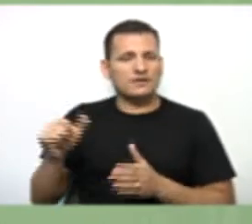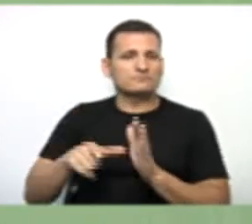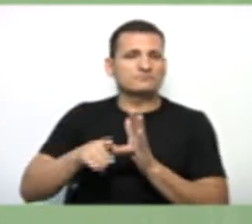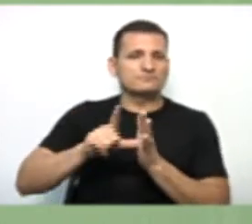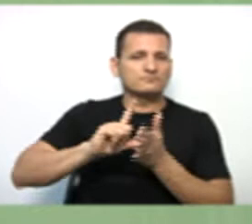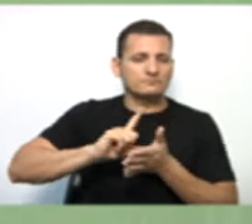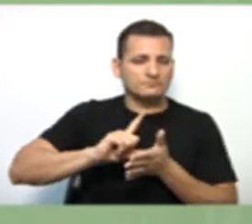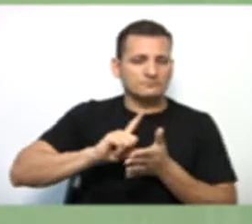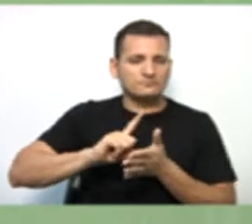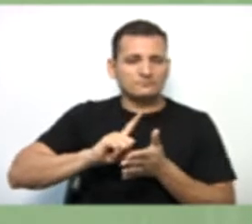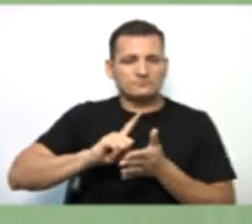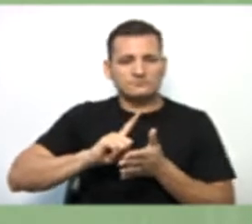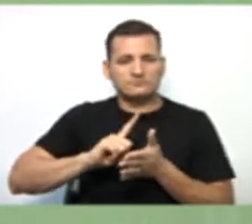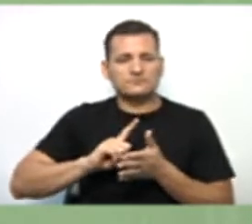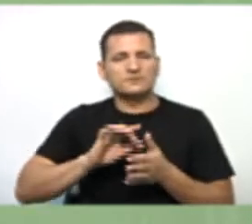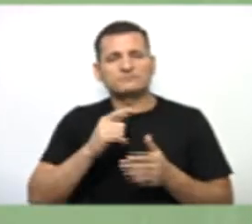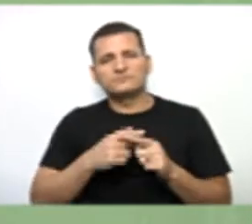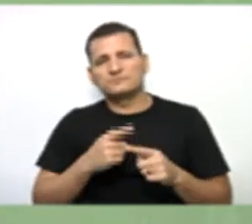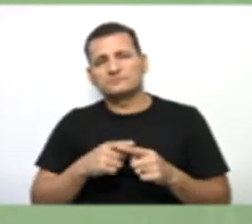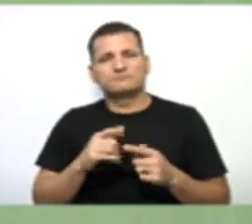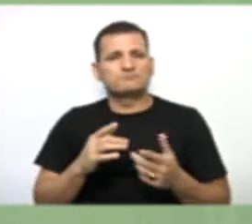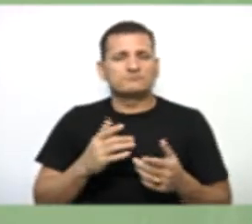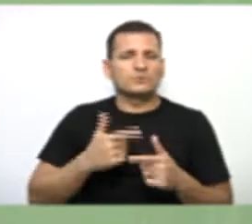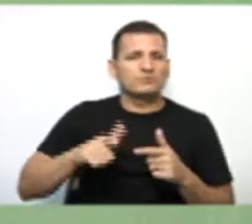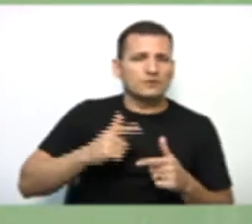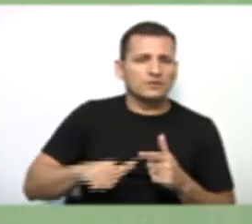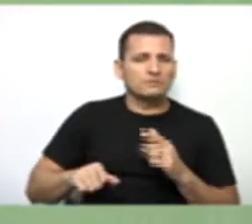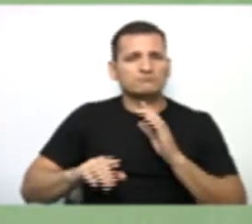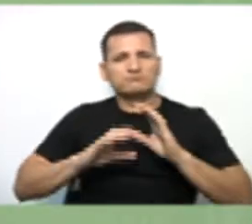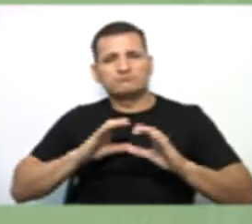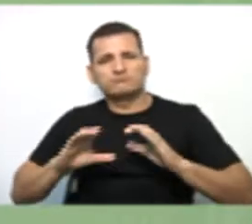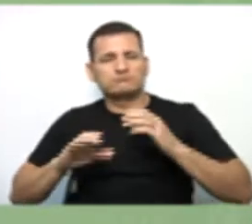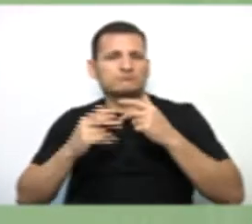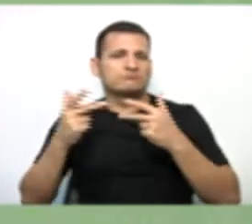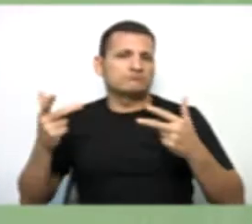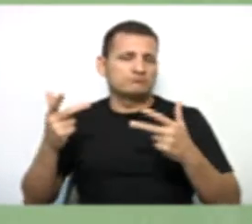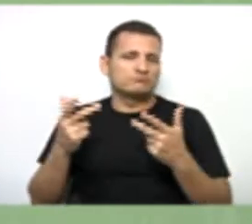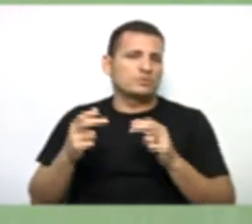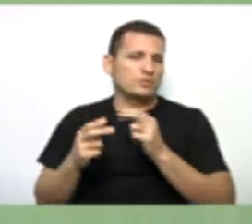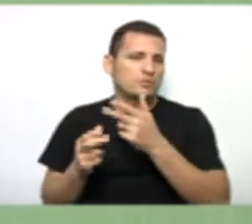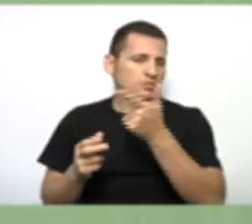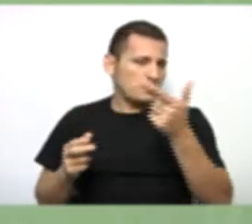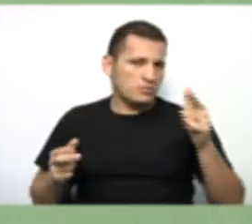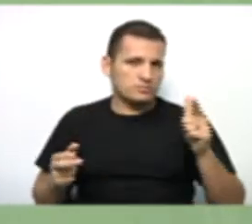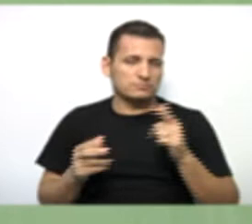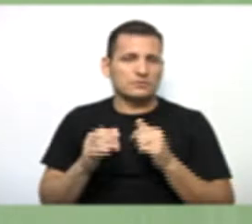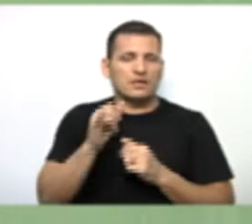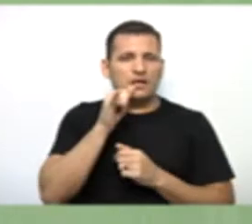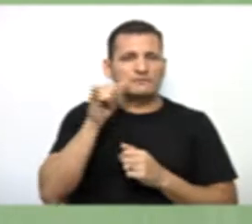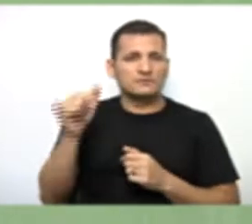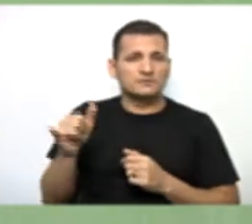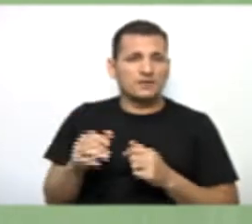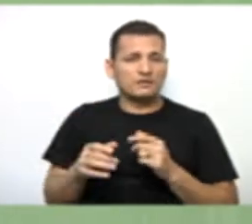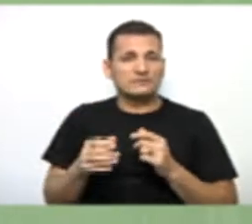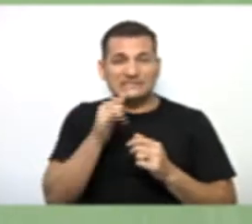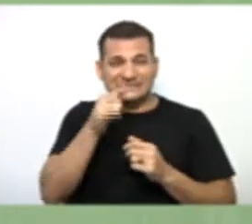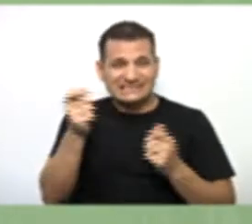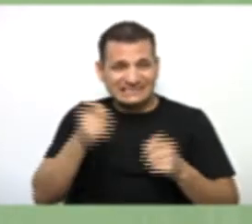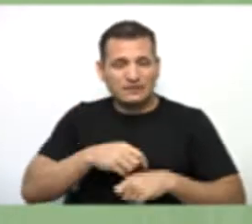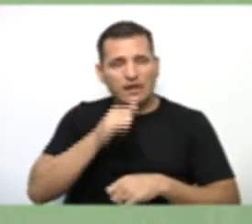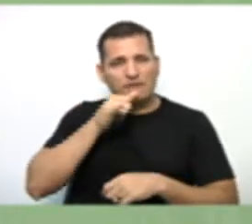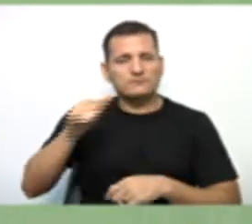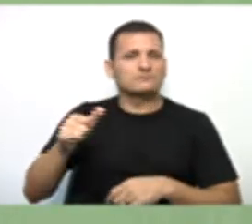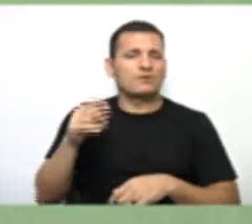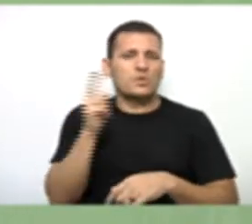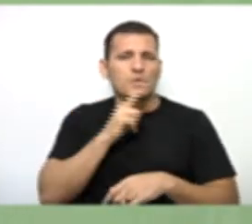devido a problemas de comunicação ou qualquer outra circunstância, avisar assim que possível.